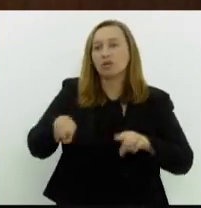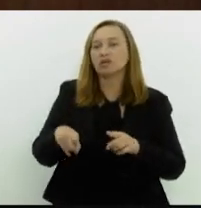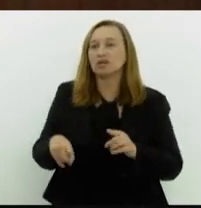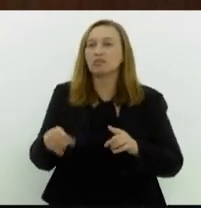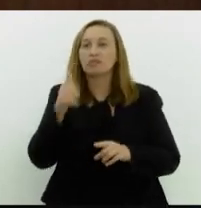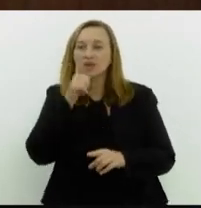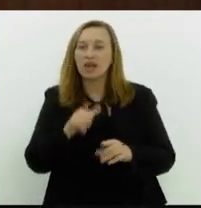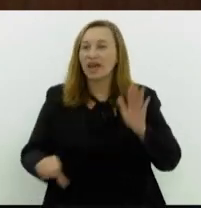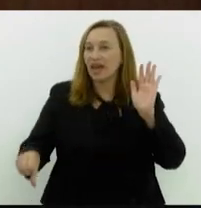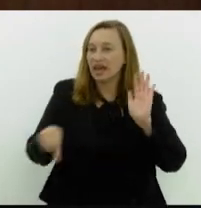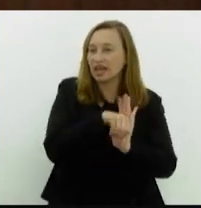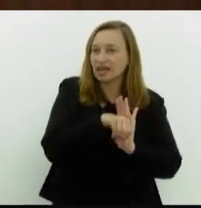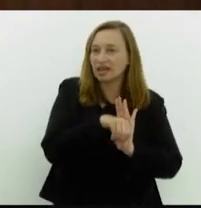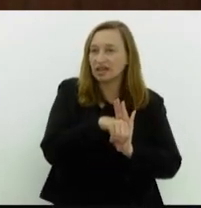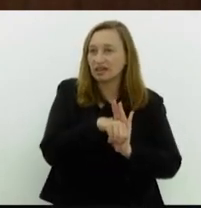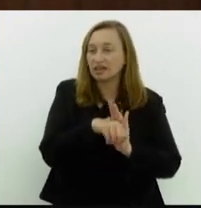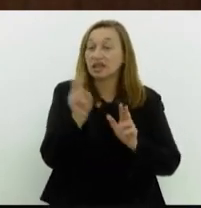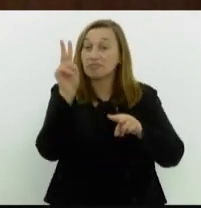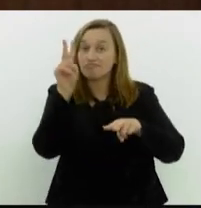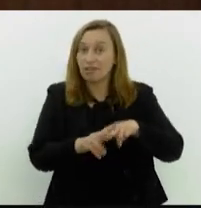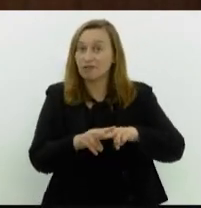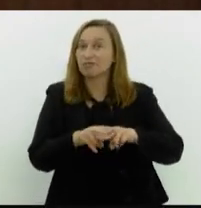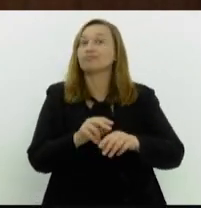crime e dá cadeia.